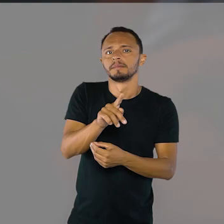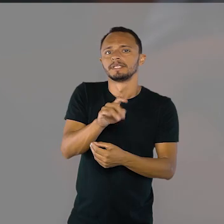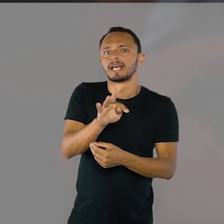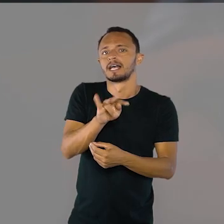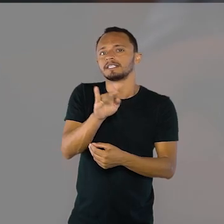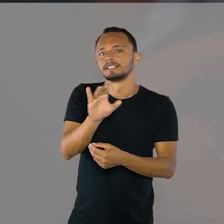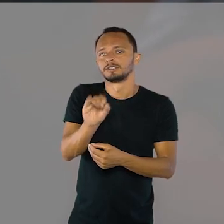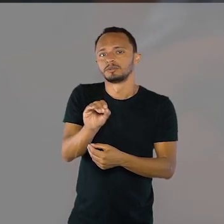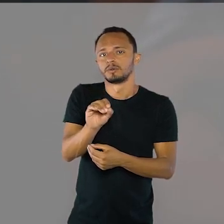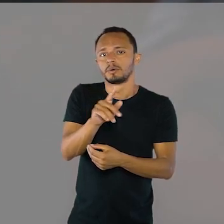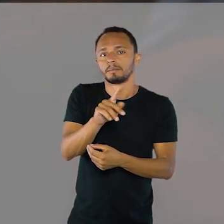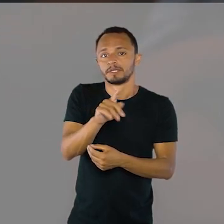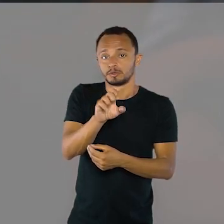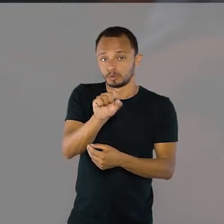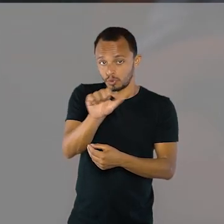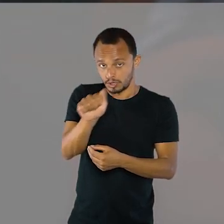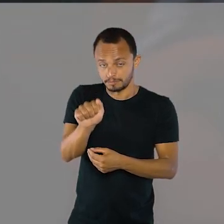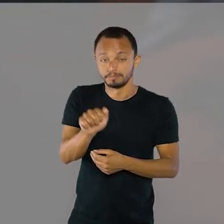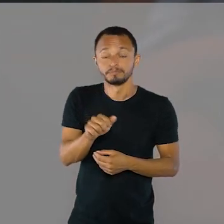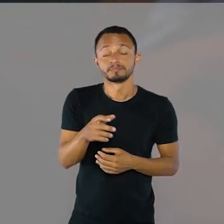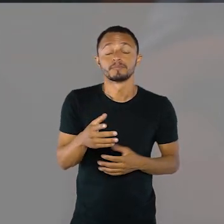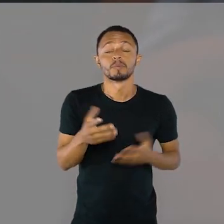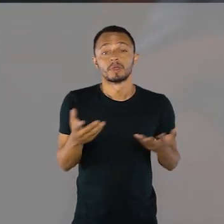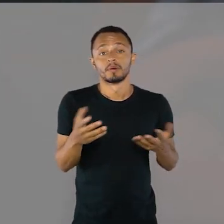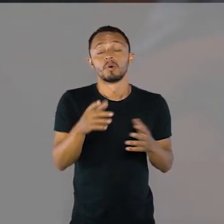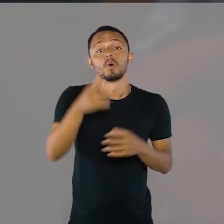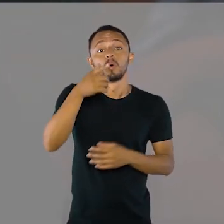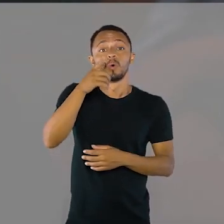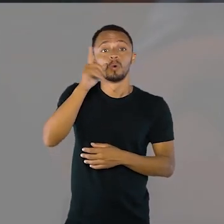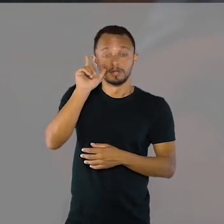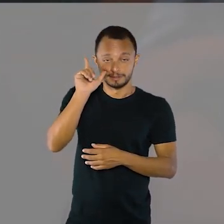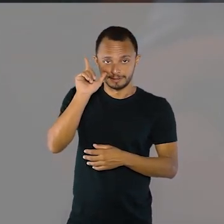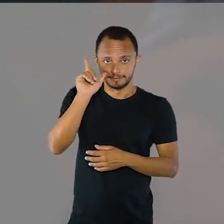Ontem, aqui na porta desse lugar aqui, eu